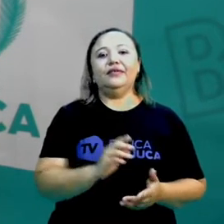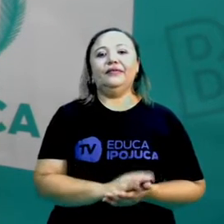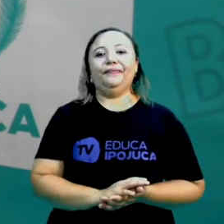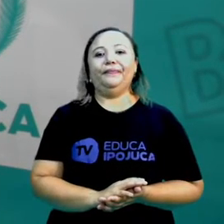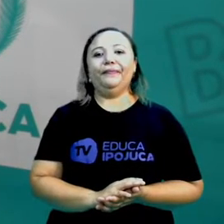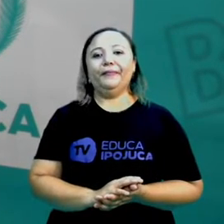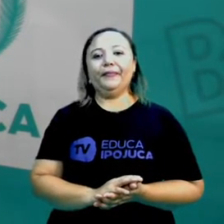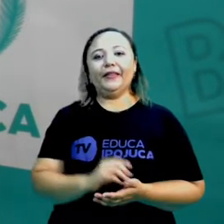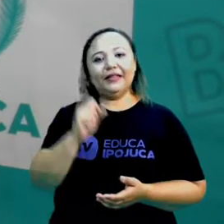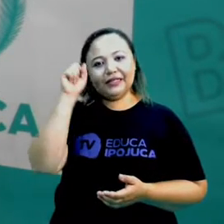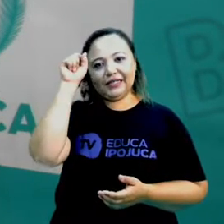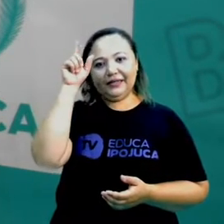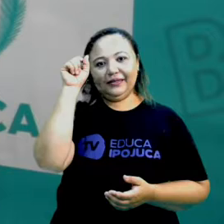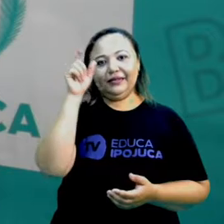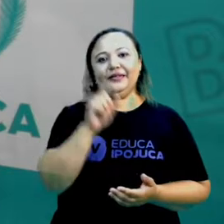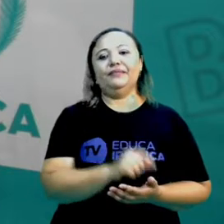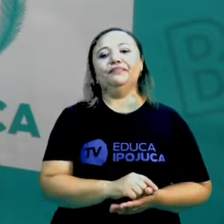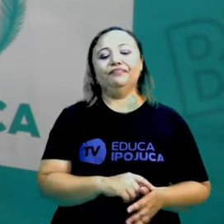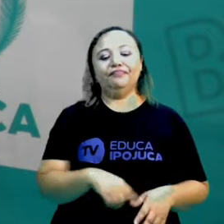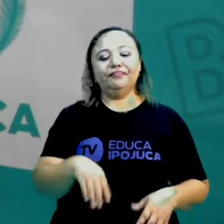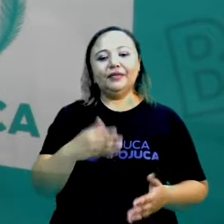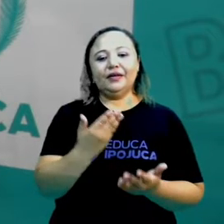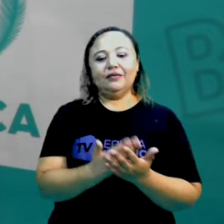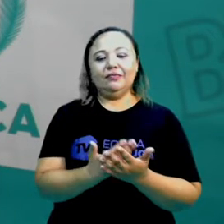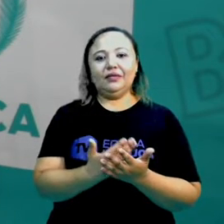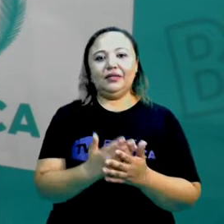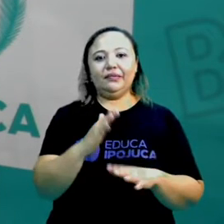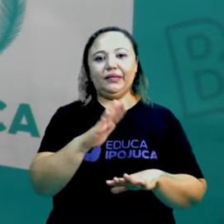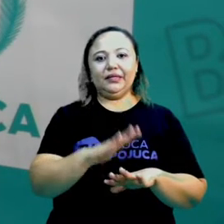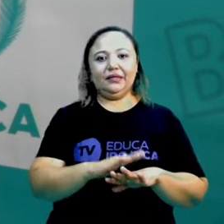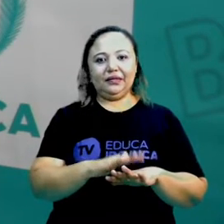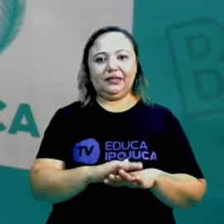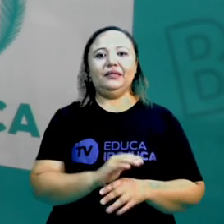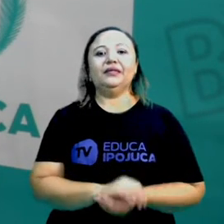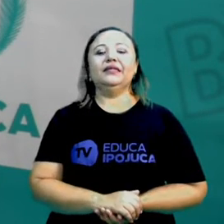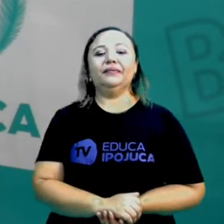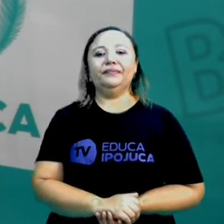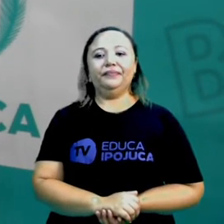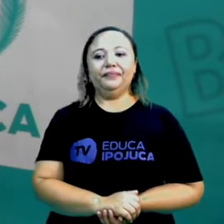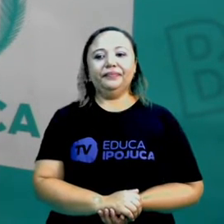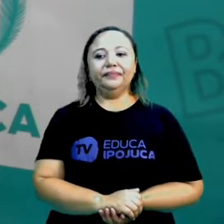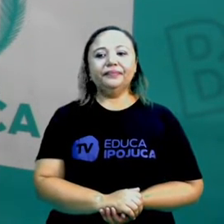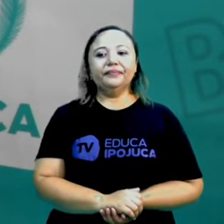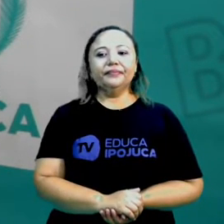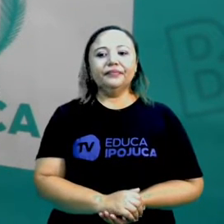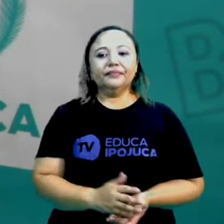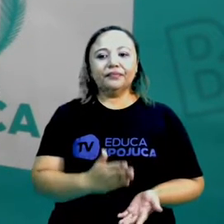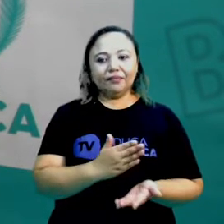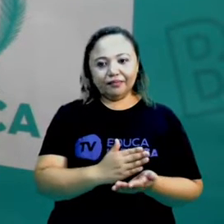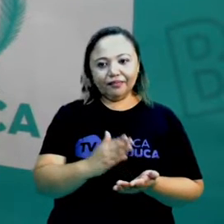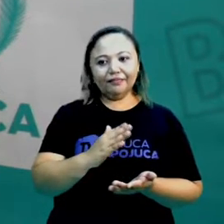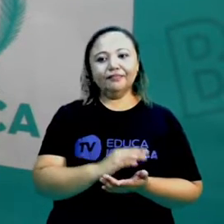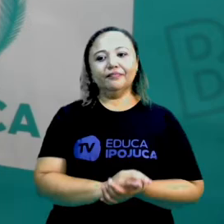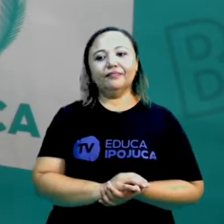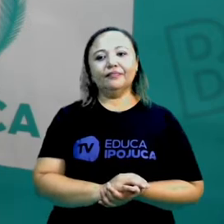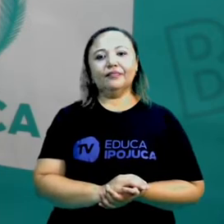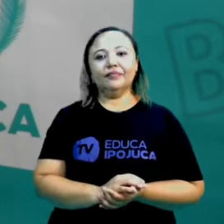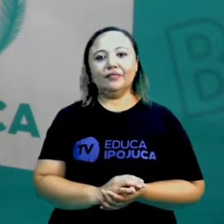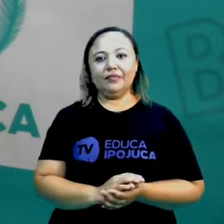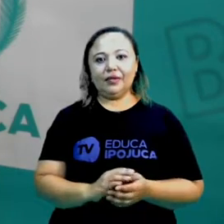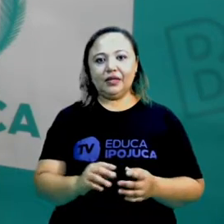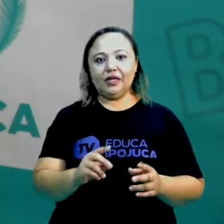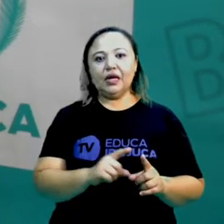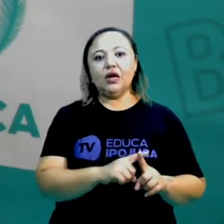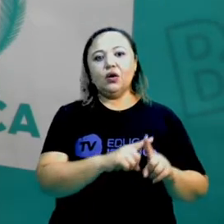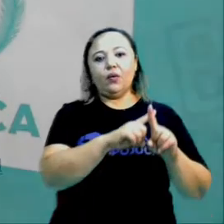hoje na nossa aula de matemática sobre esse assunto. Então, vamos lá. É uma